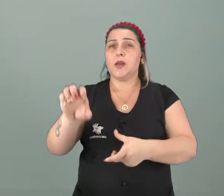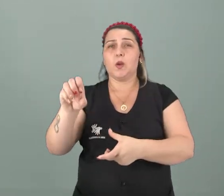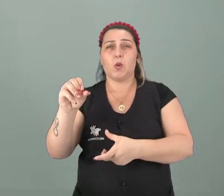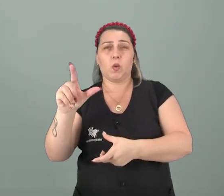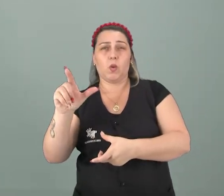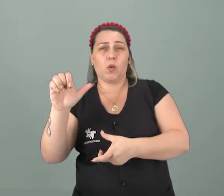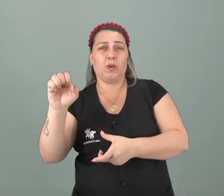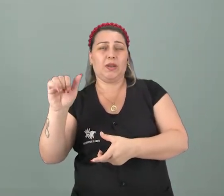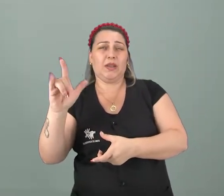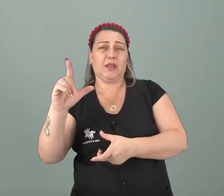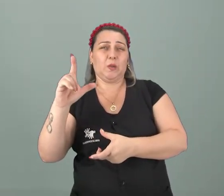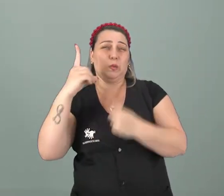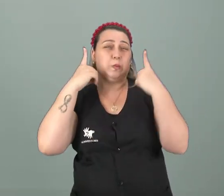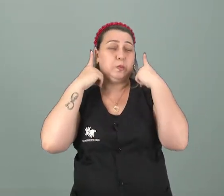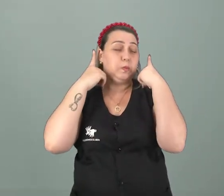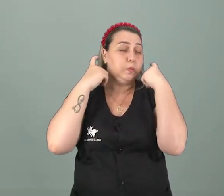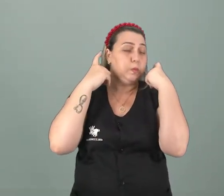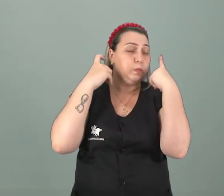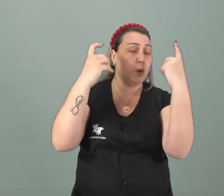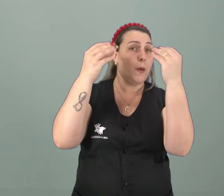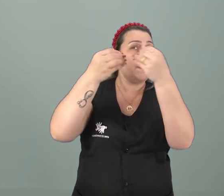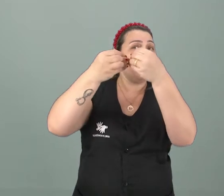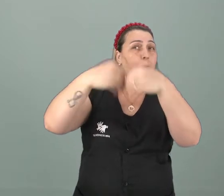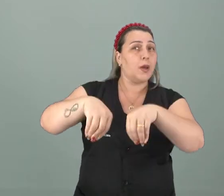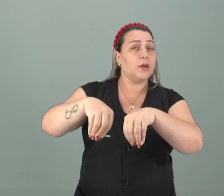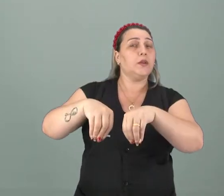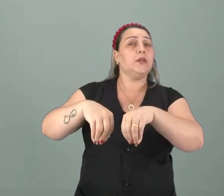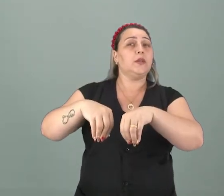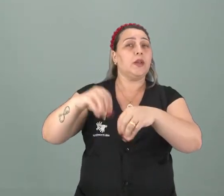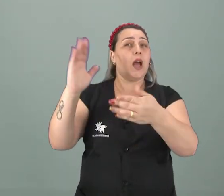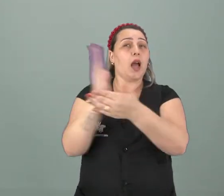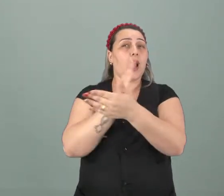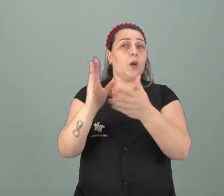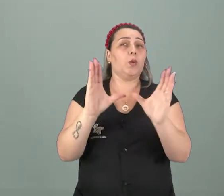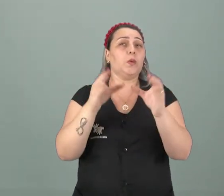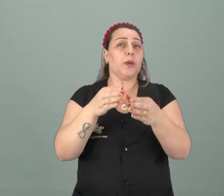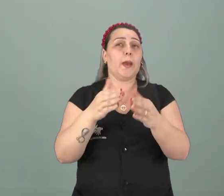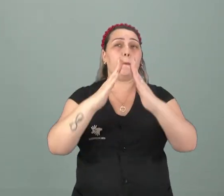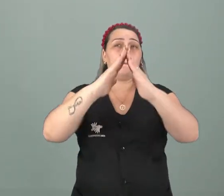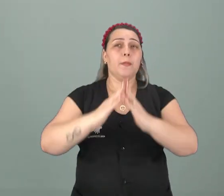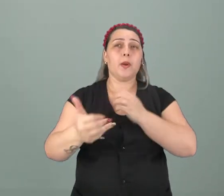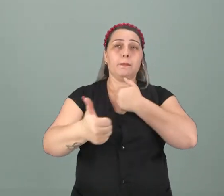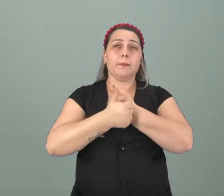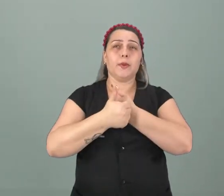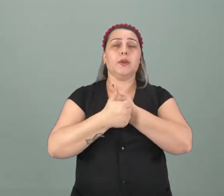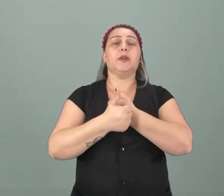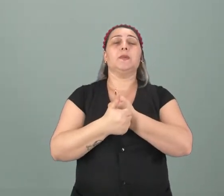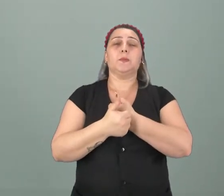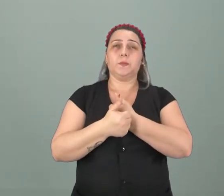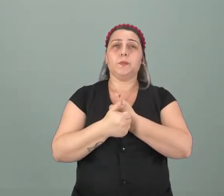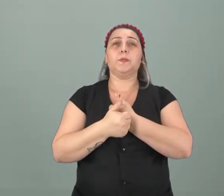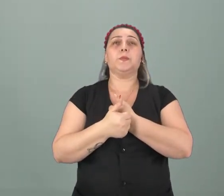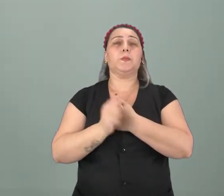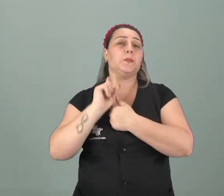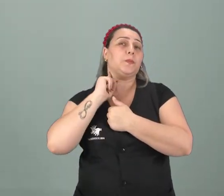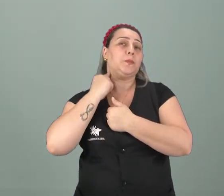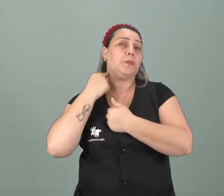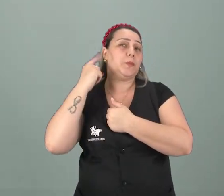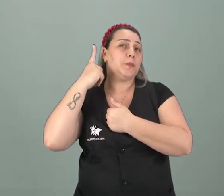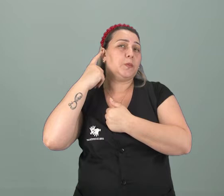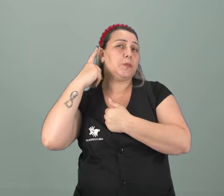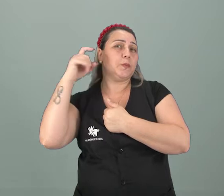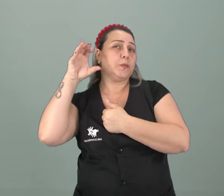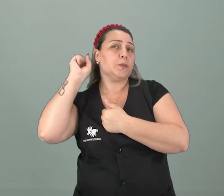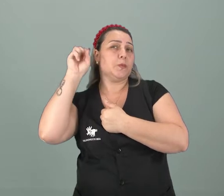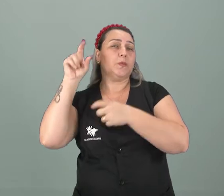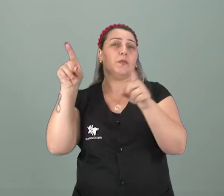é muito grande e isso acaba por prejudicar alguma comunidade que mora perto. Tá? Então, a poluição sonora